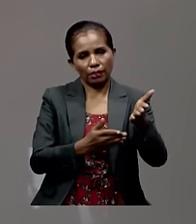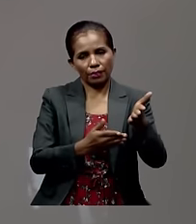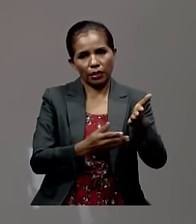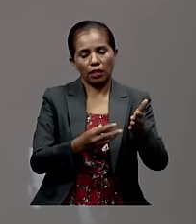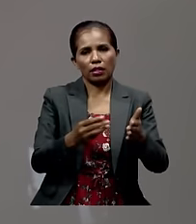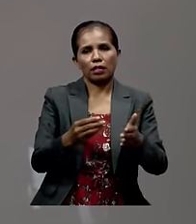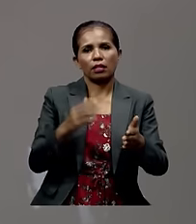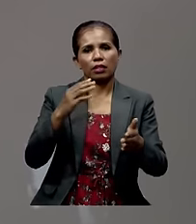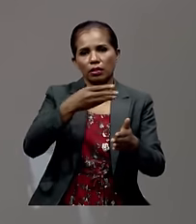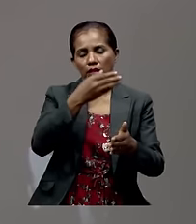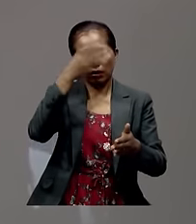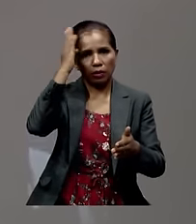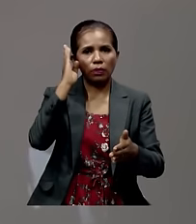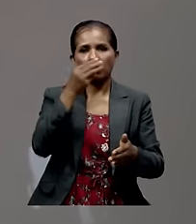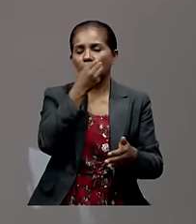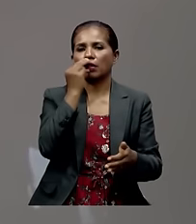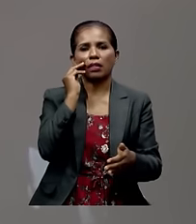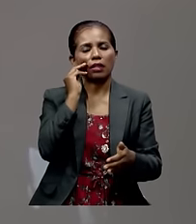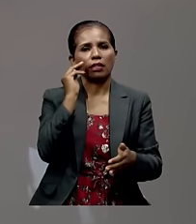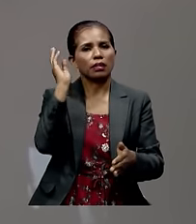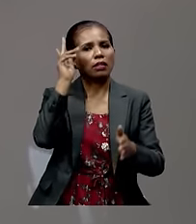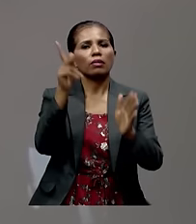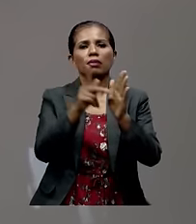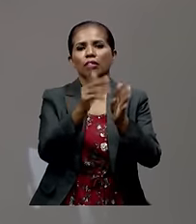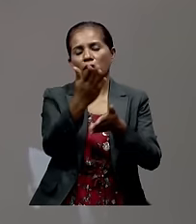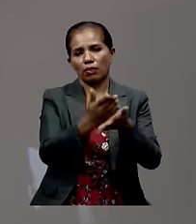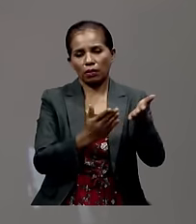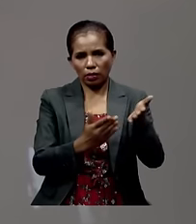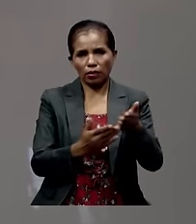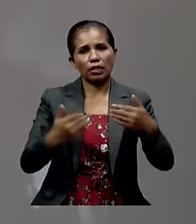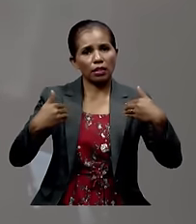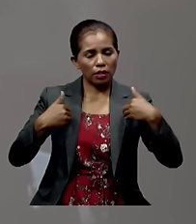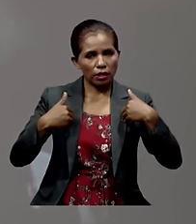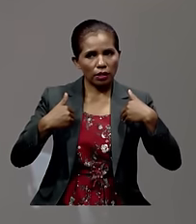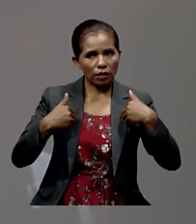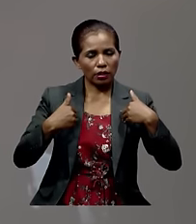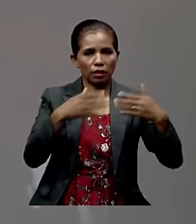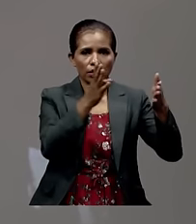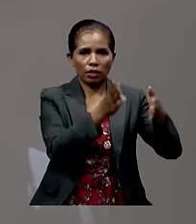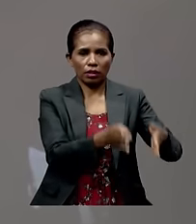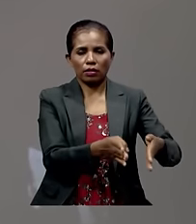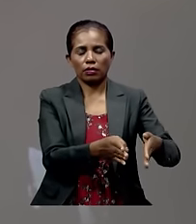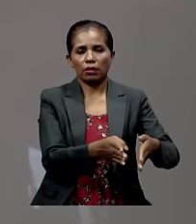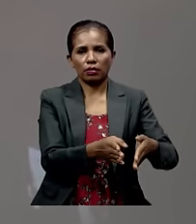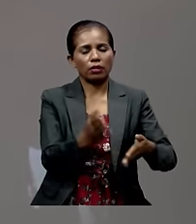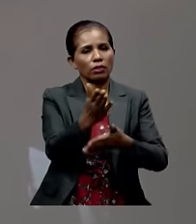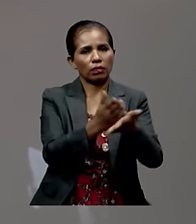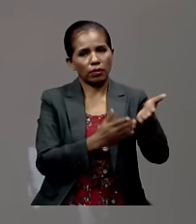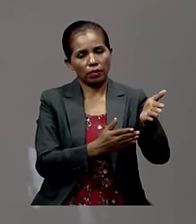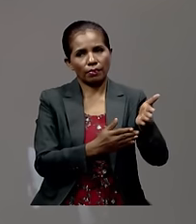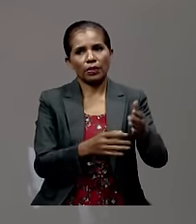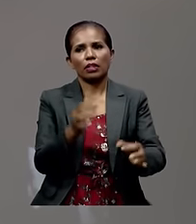Stargeral, Maria Alcatiri, fundador na Sao Ninian, ia que era saudoso Nicolau Lobato ne sorin, coatia.